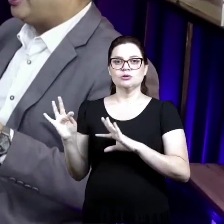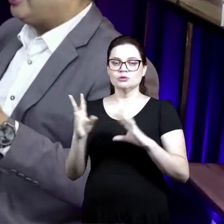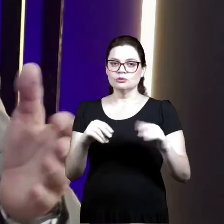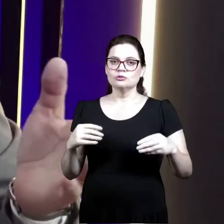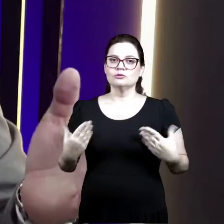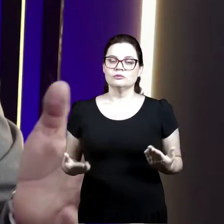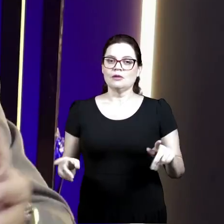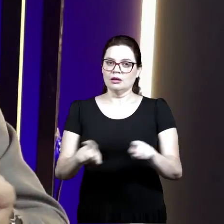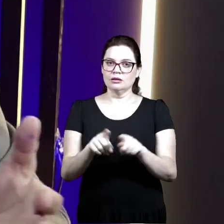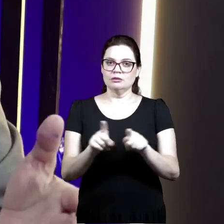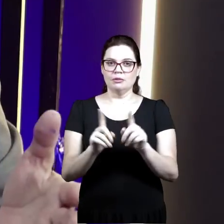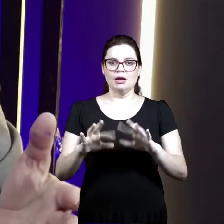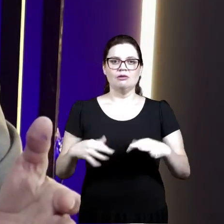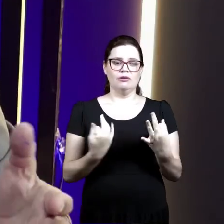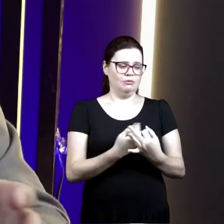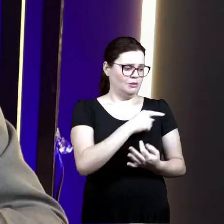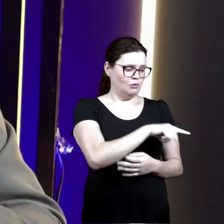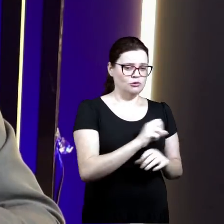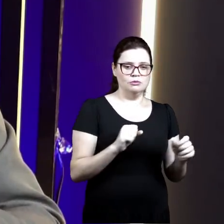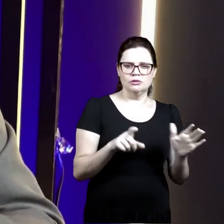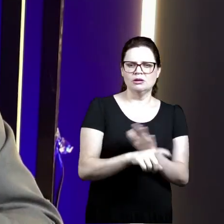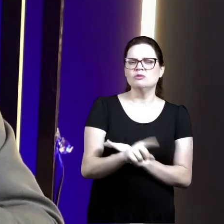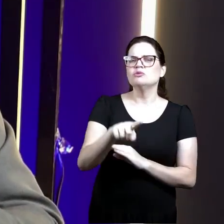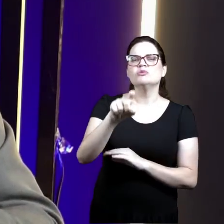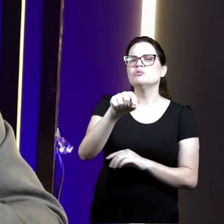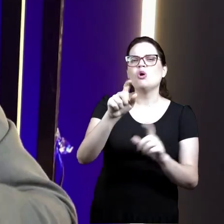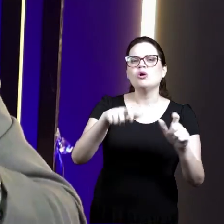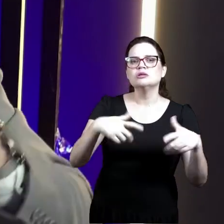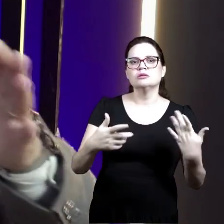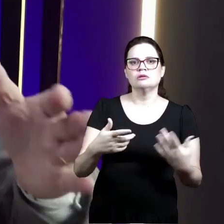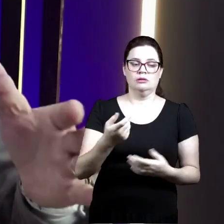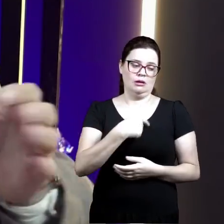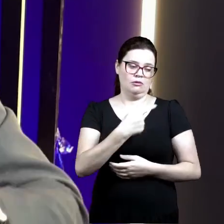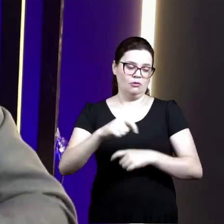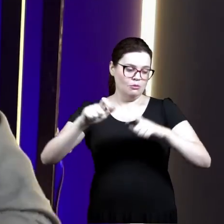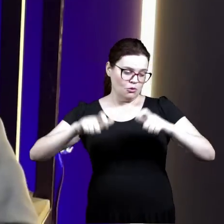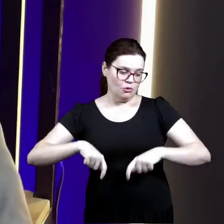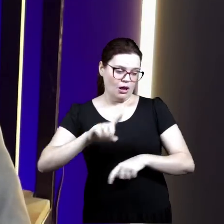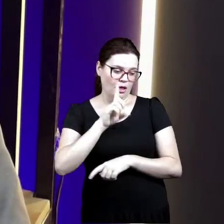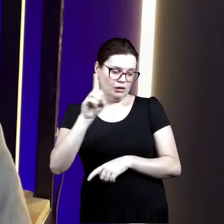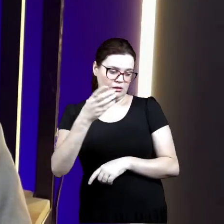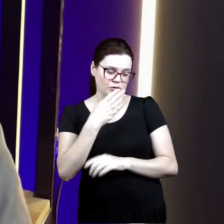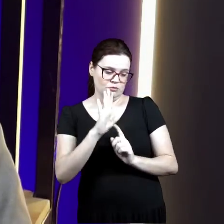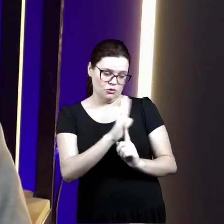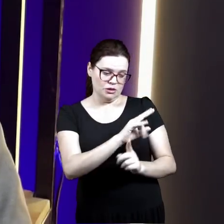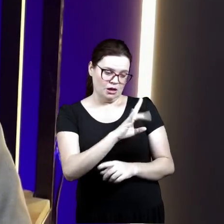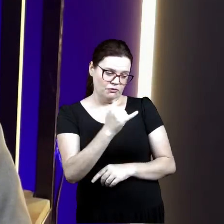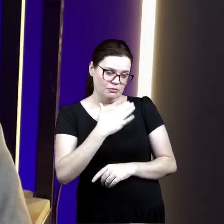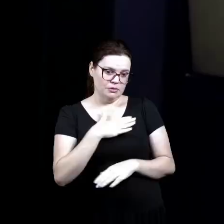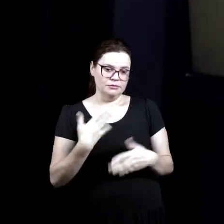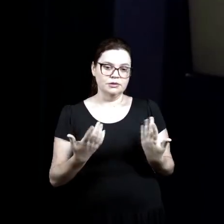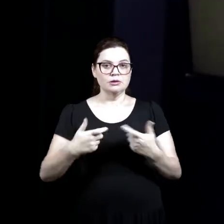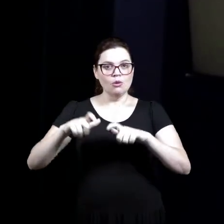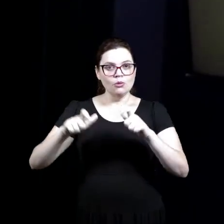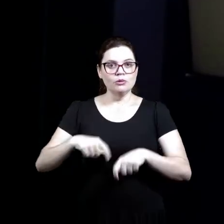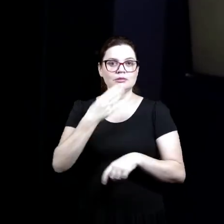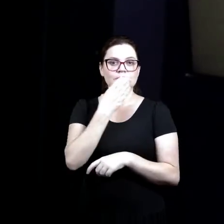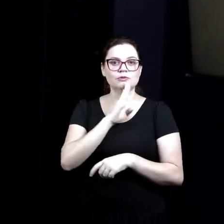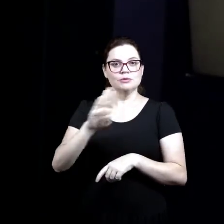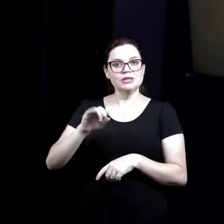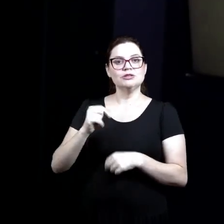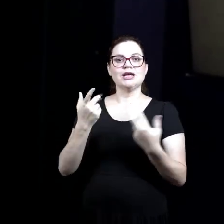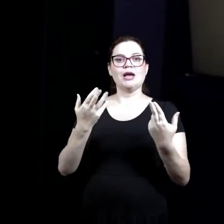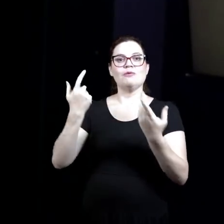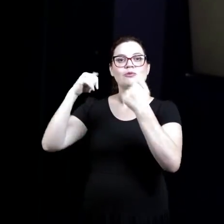ali, até a família, falam: mas você vai para onde? Aí eu vou para uma terra que Deus vai me mostrar. Exatamente, a terra prometida, a